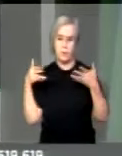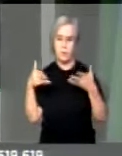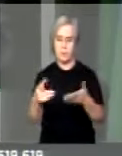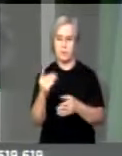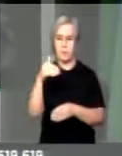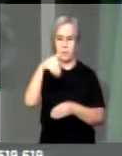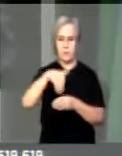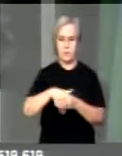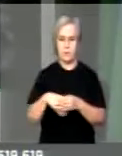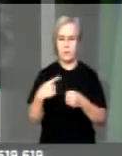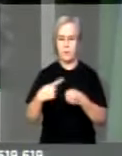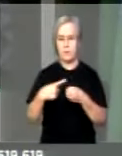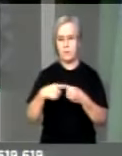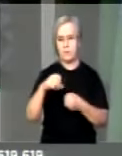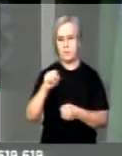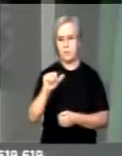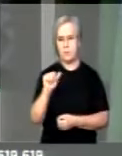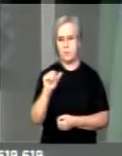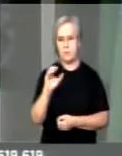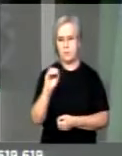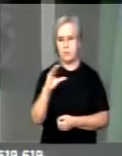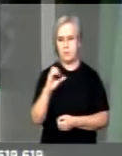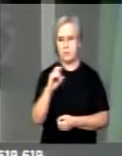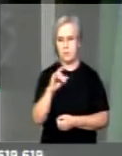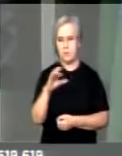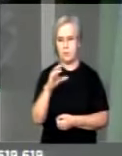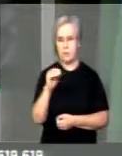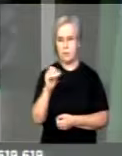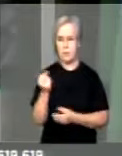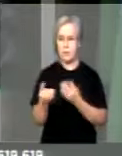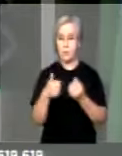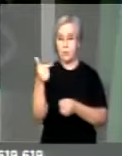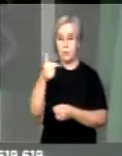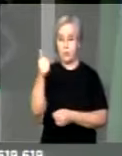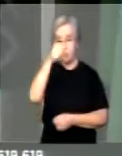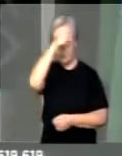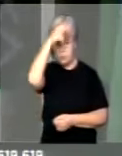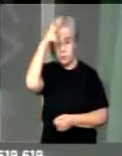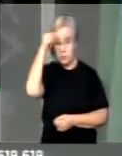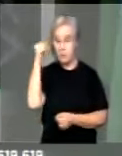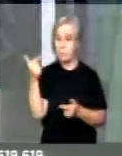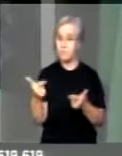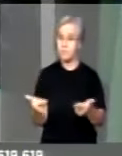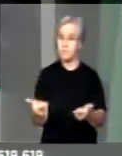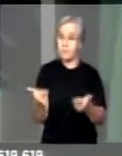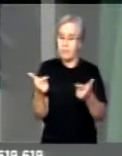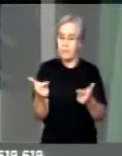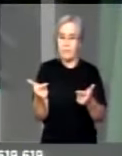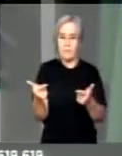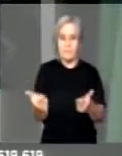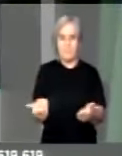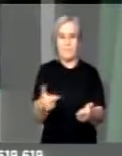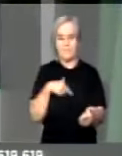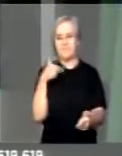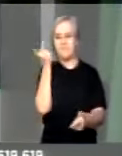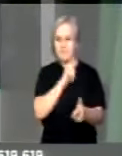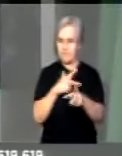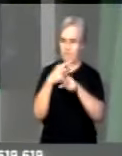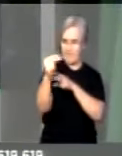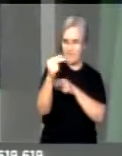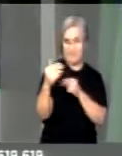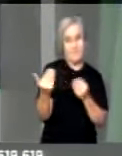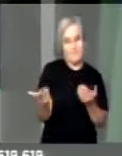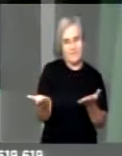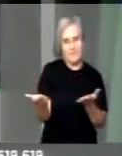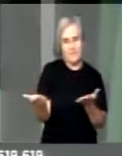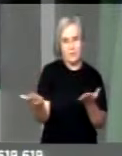eleição na cidade de São Carlos como vice-prefeito e deu sorte, trabalhei bastante e fui eleito.